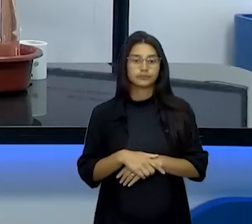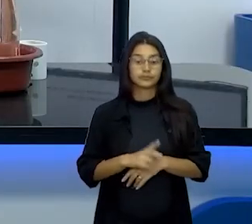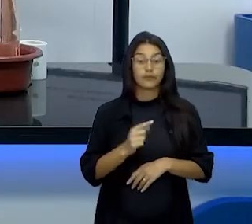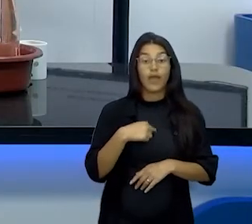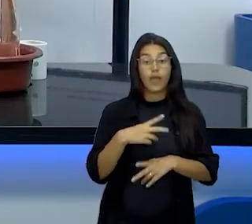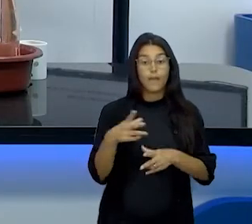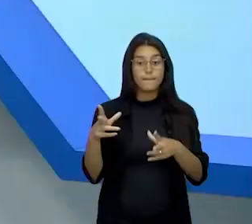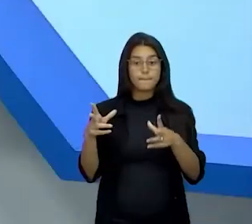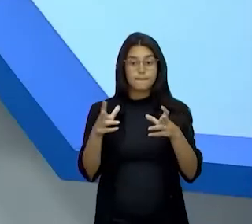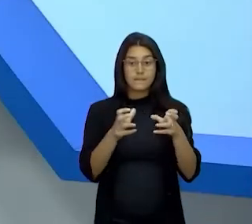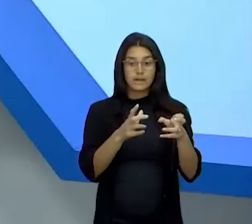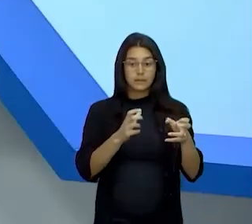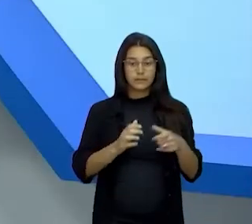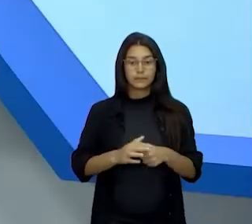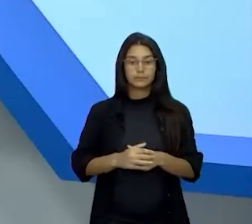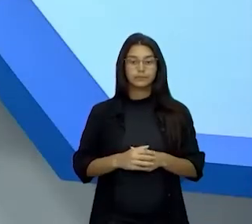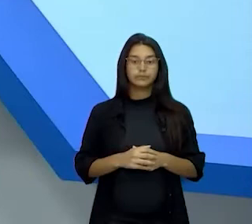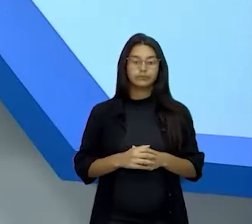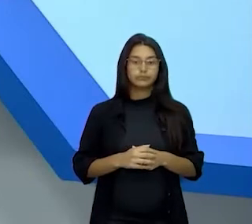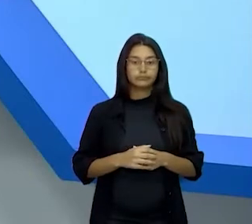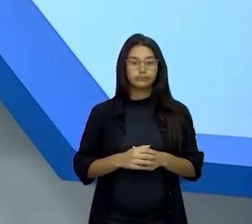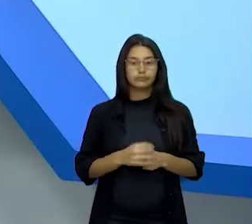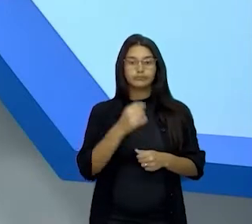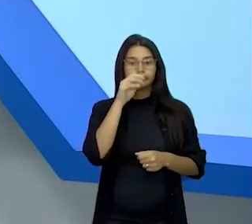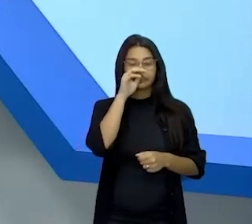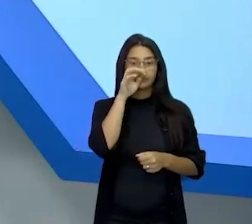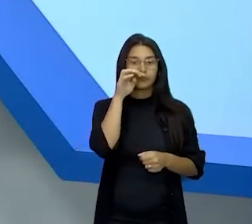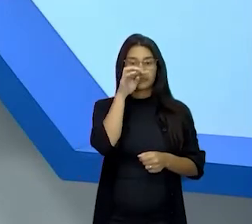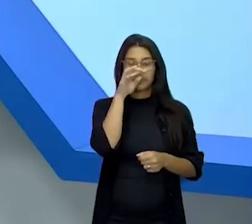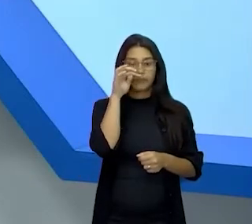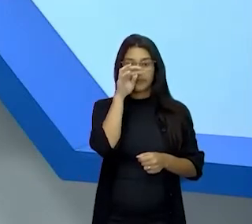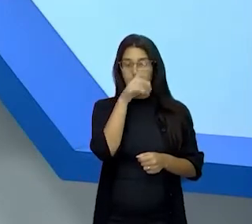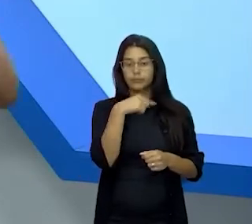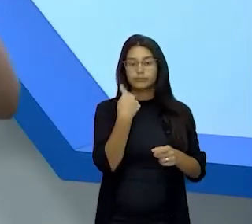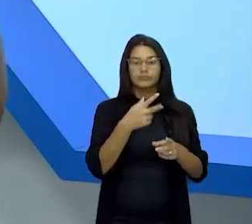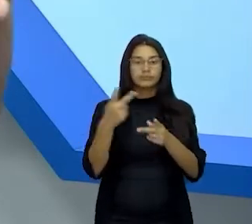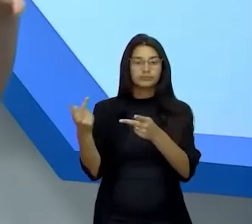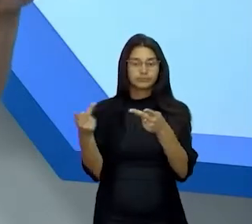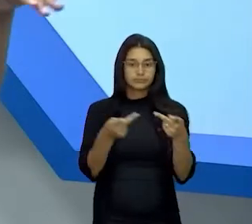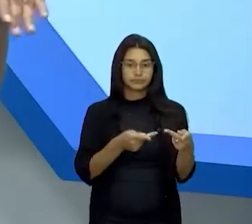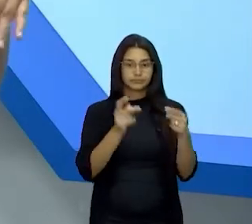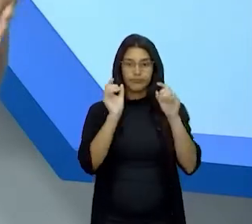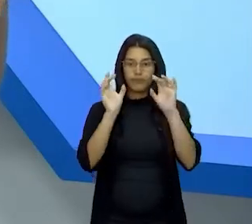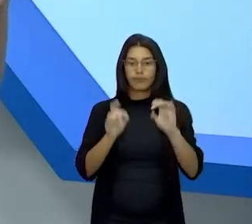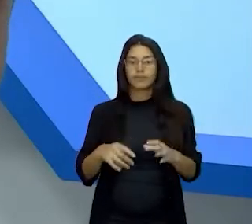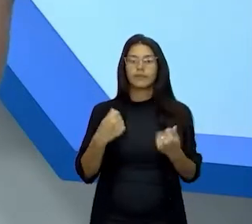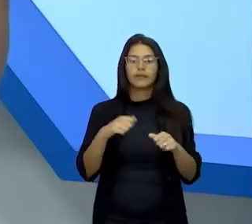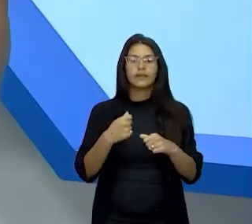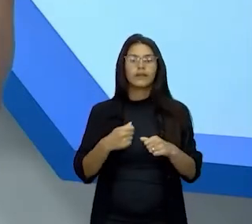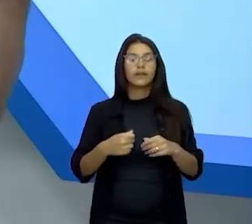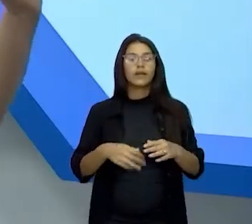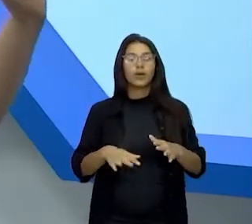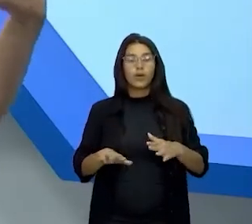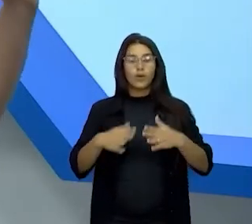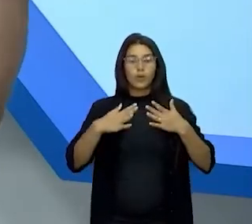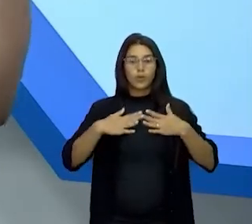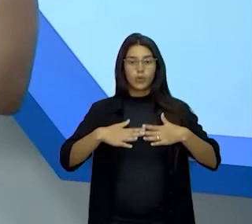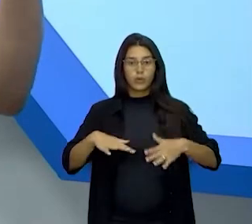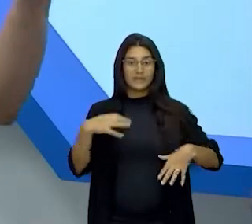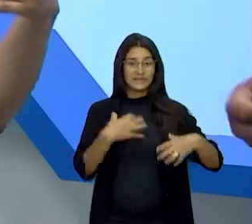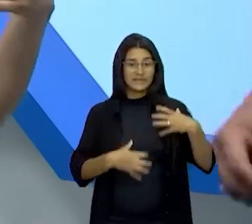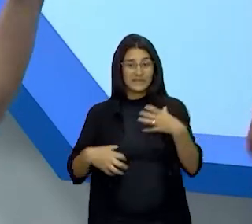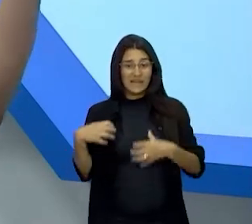reparei que quando a nossa convidada montanhista falou que tem que controlar muito a ansiedade, né?